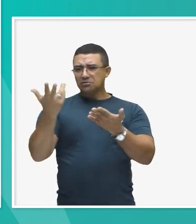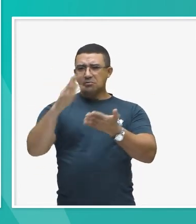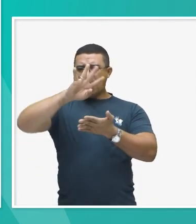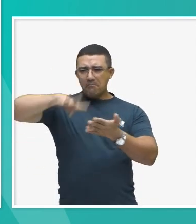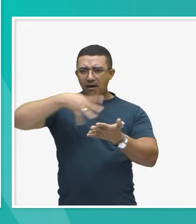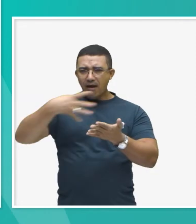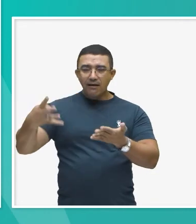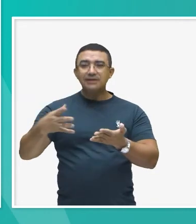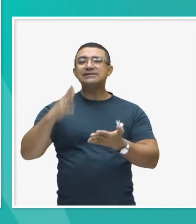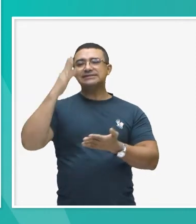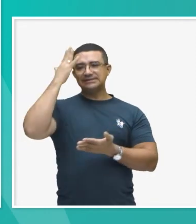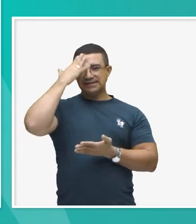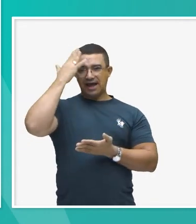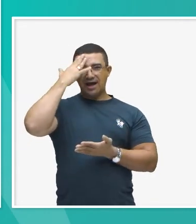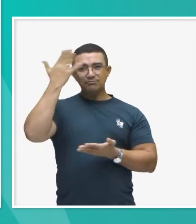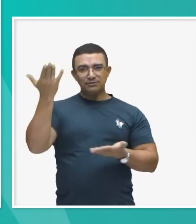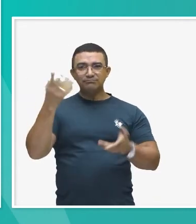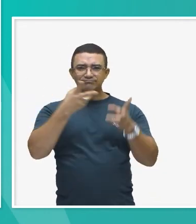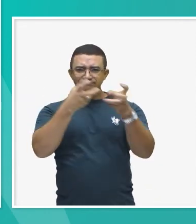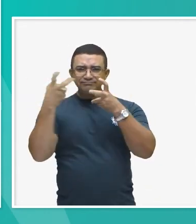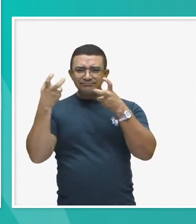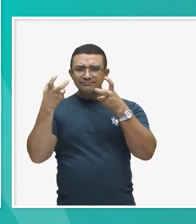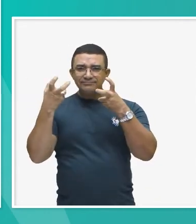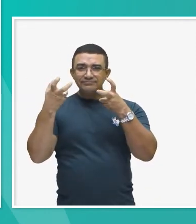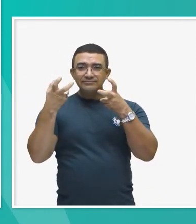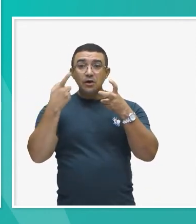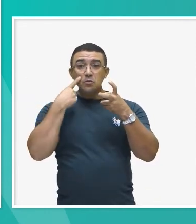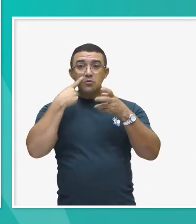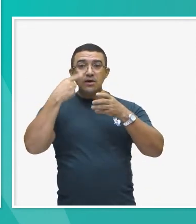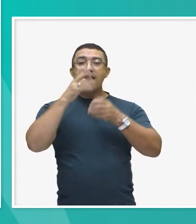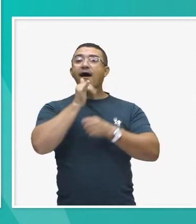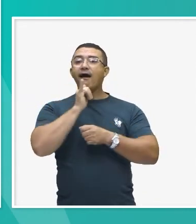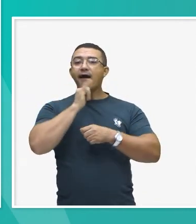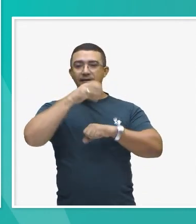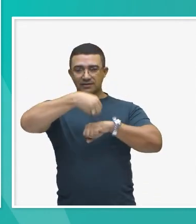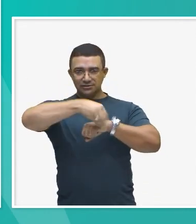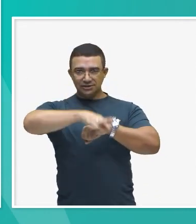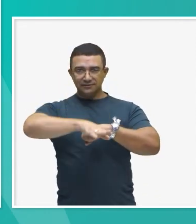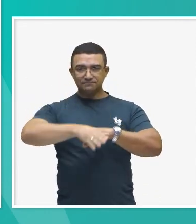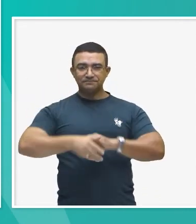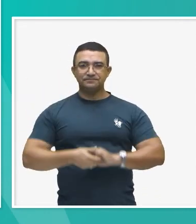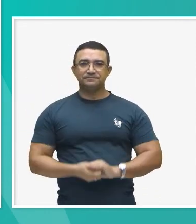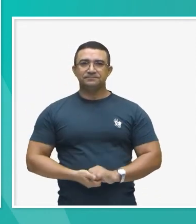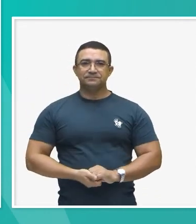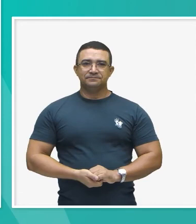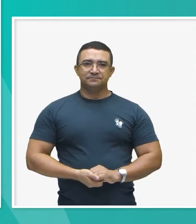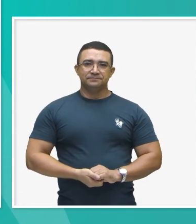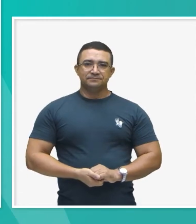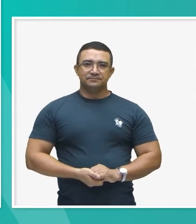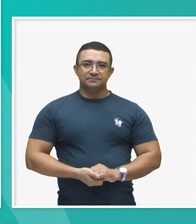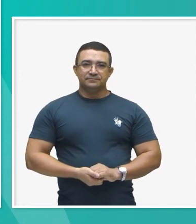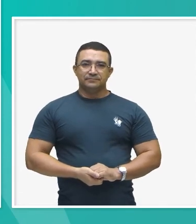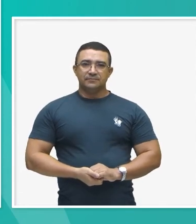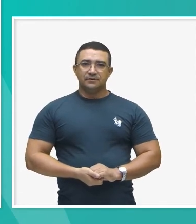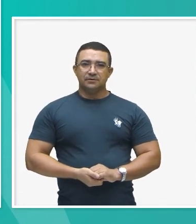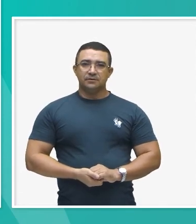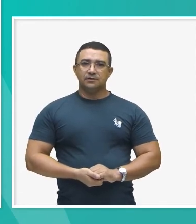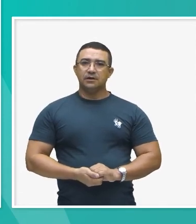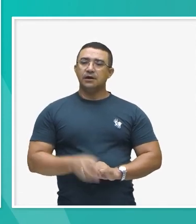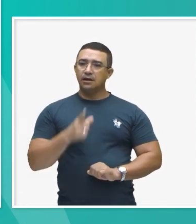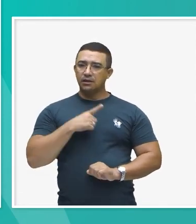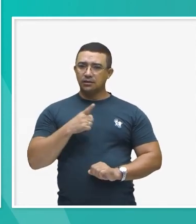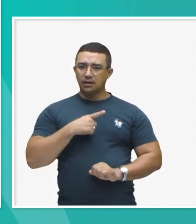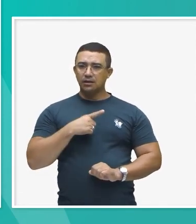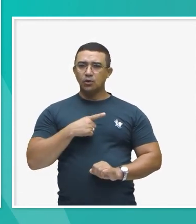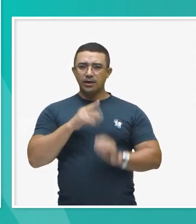exemplos dessas dicas que vocês acompanharam comigo. Bom, aí ó, eu tenho um pequeno fragmento de texto e eu